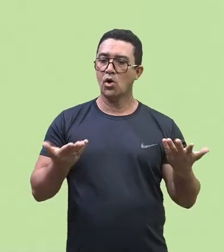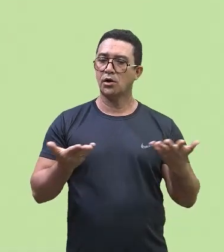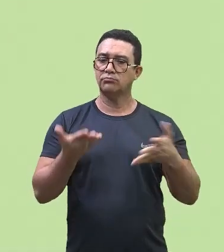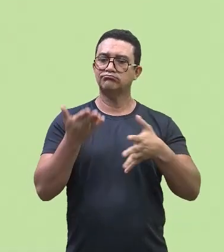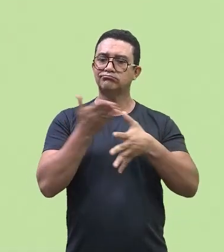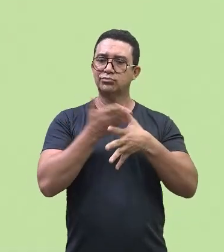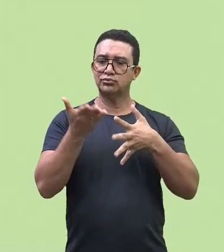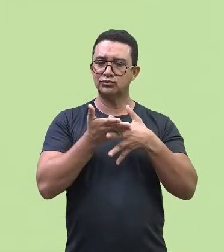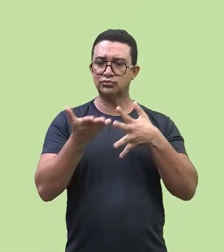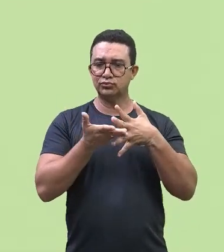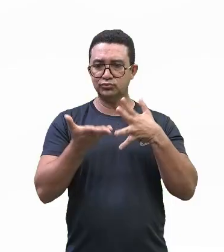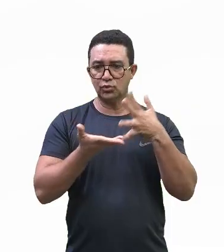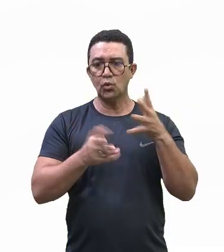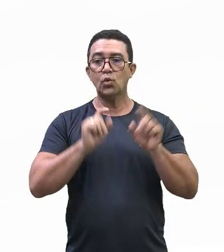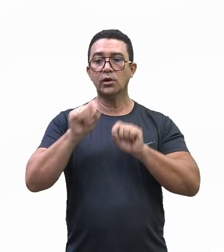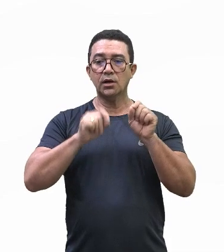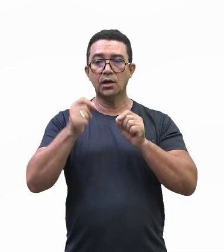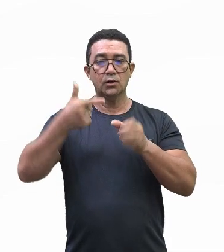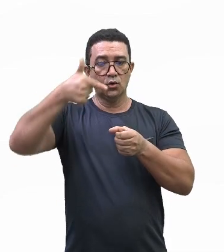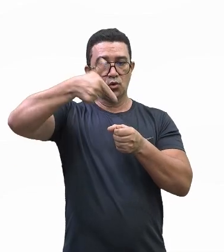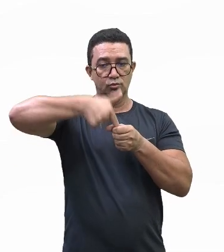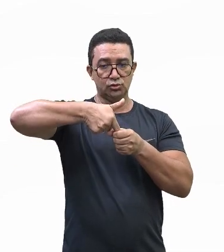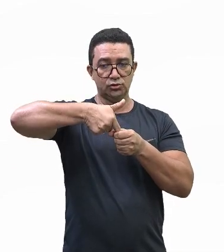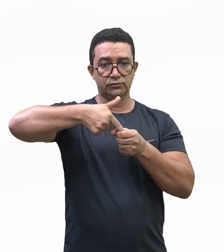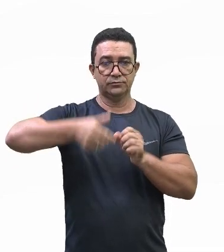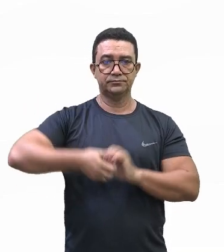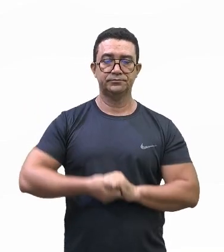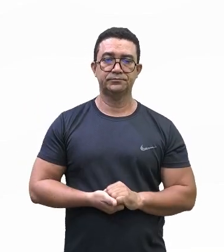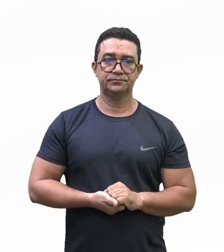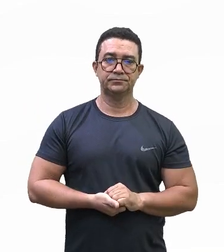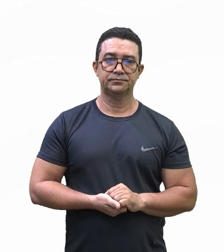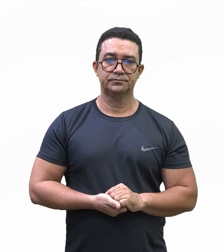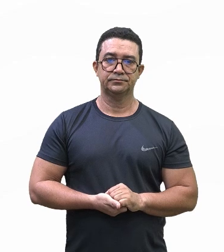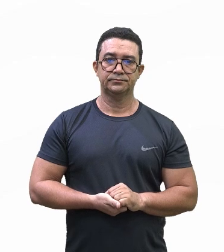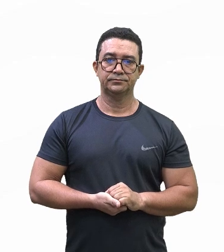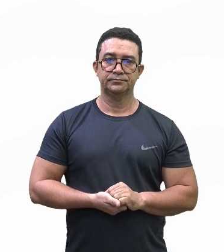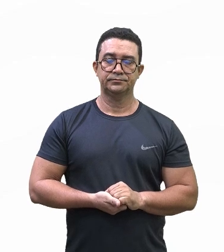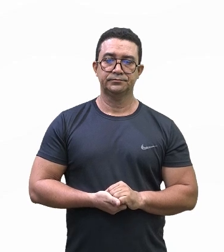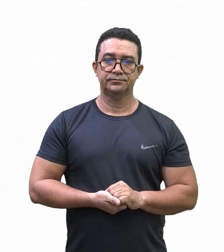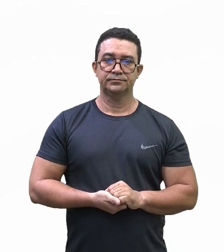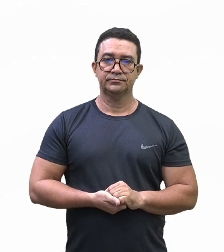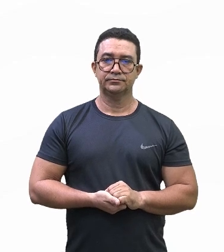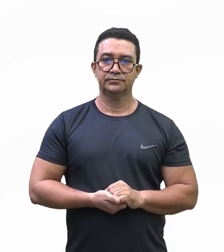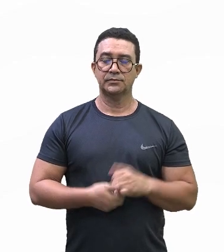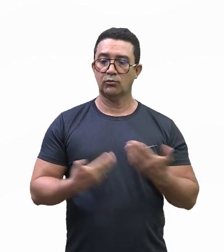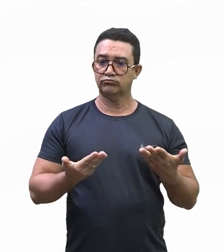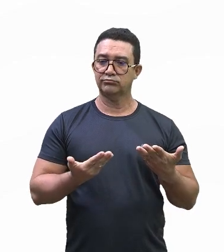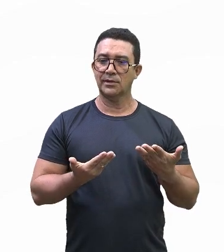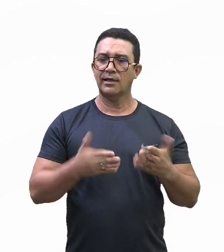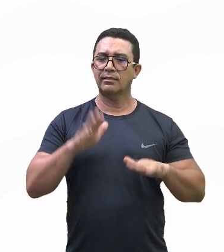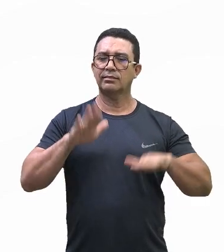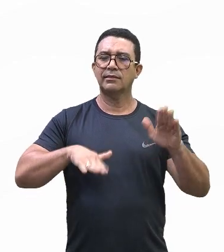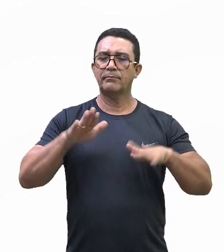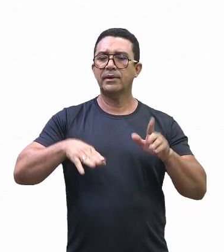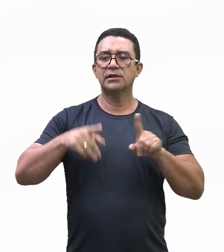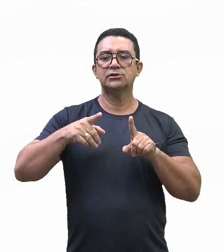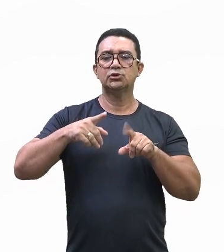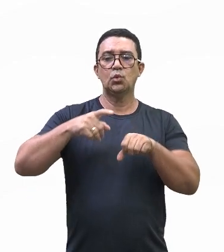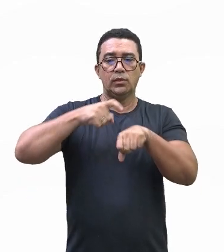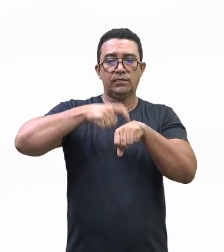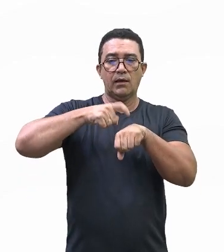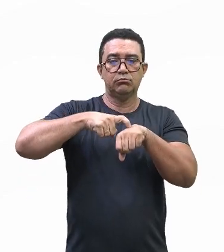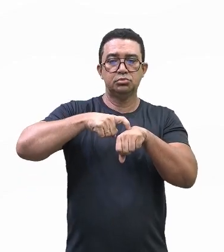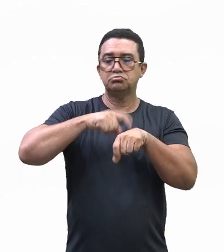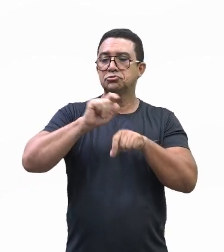aos combustíveis, olha só. Então, a gente vai classificar um combustível de acordo com o tempo de sua